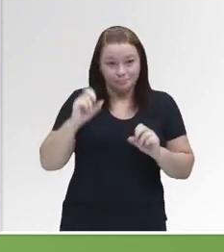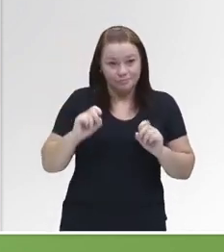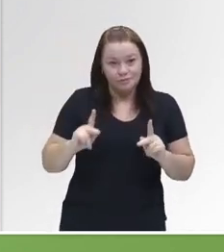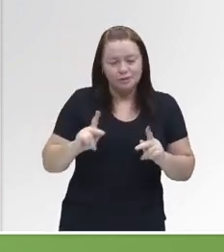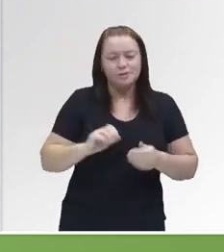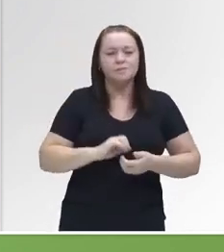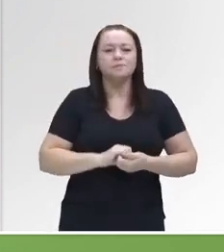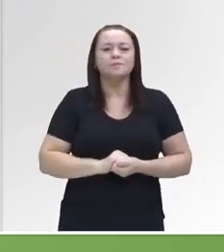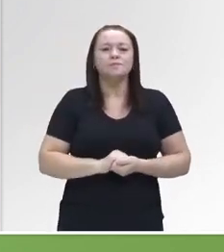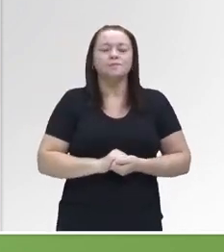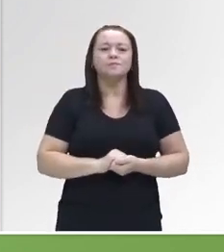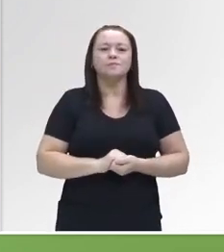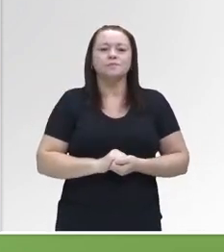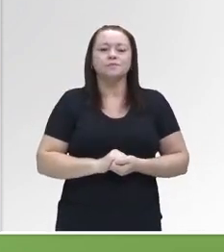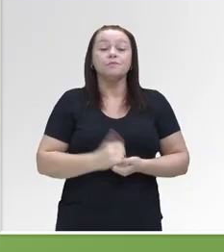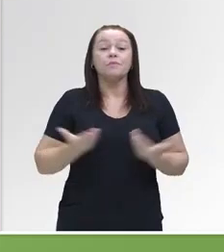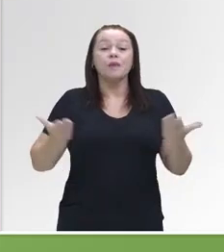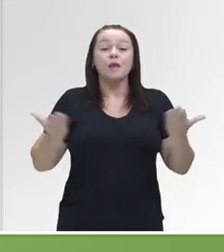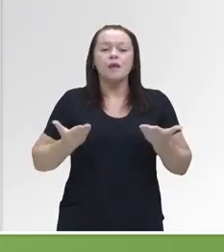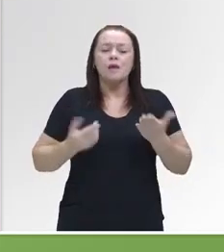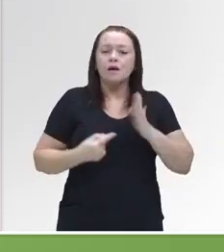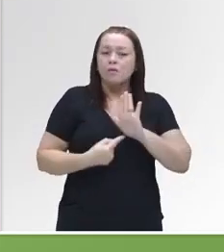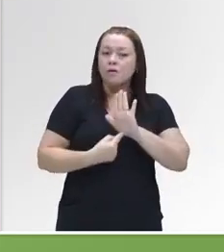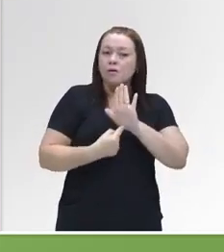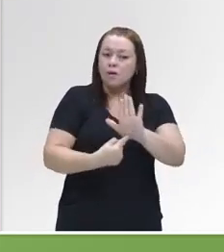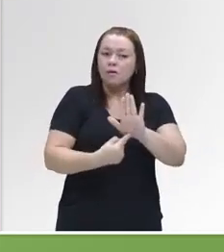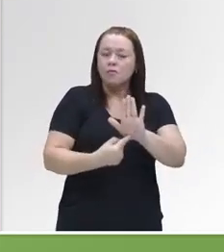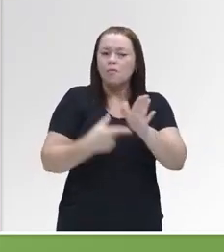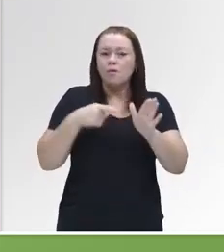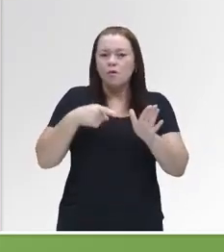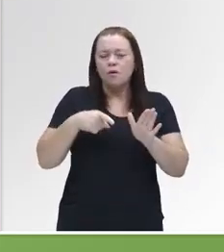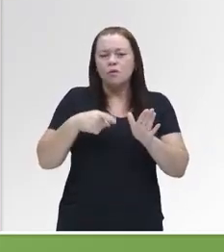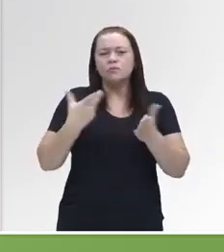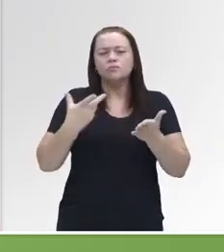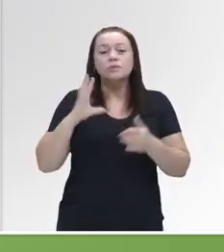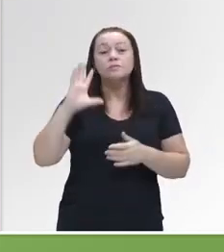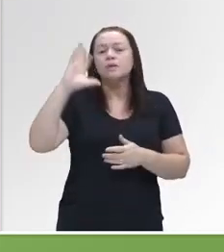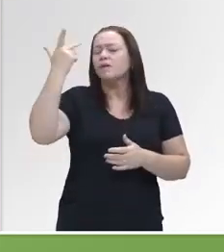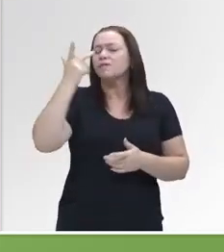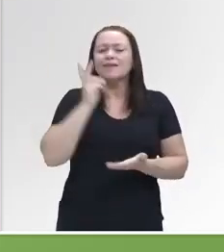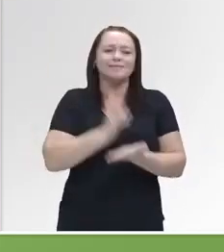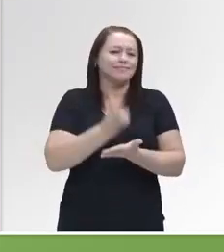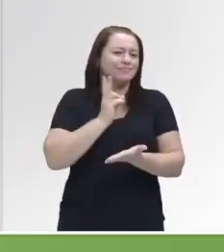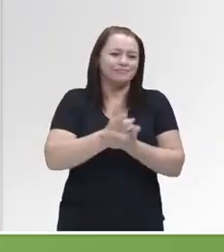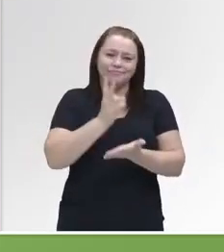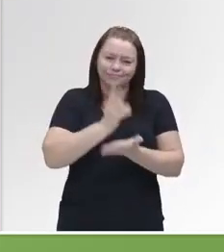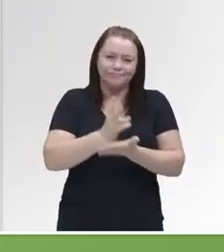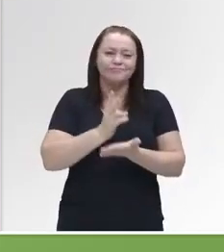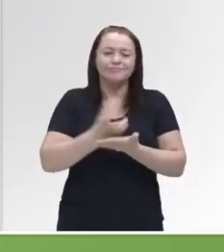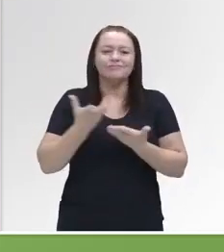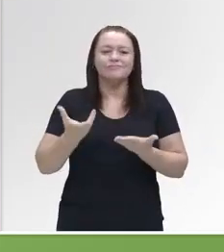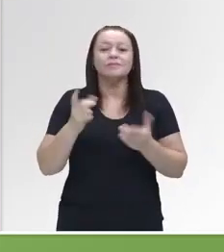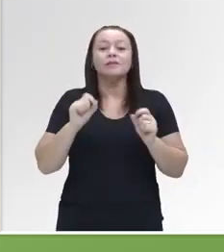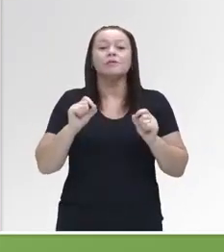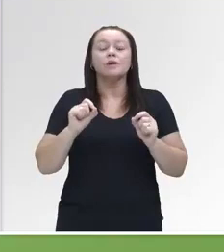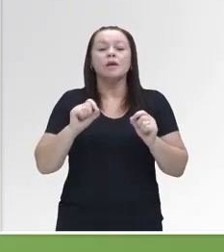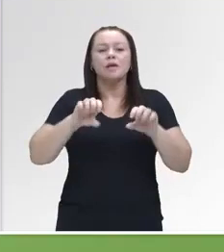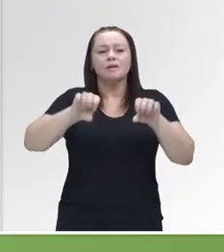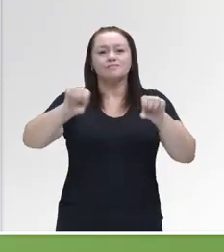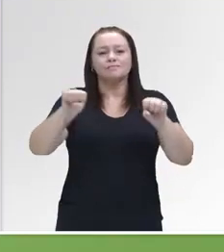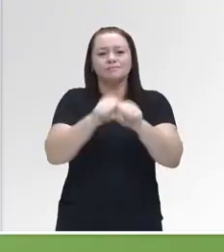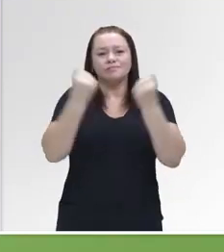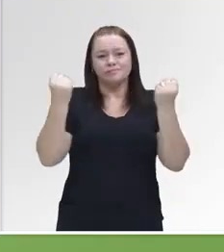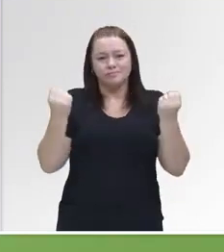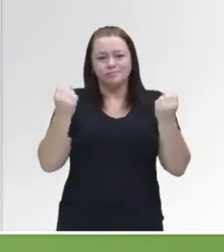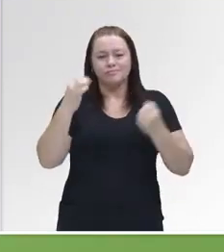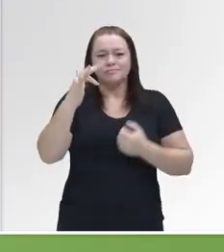eu mostro para vocês um dos acidentes bem frequentes. Eu trago para vocês a questão de